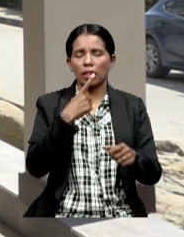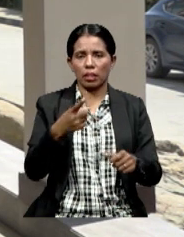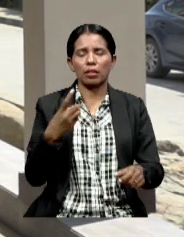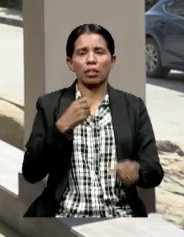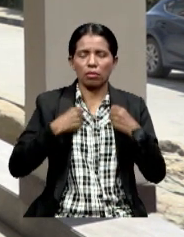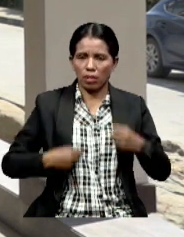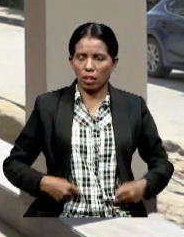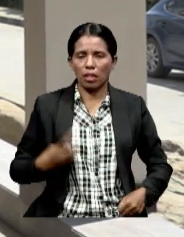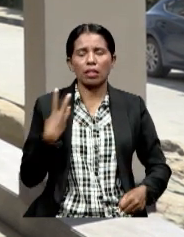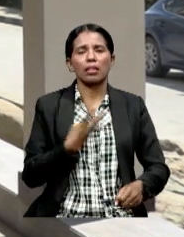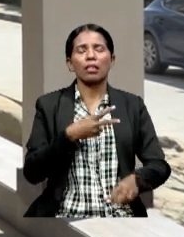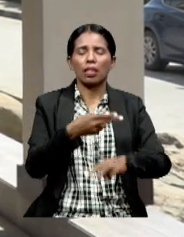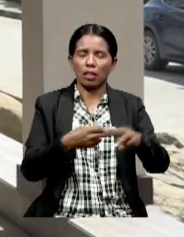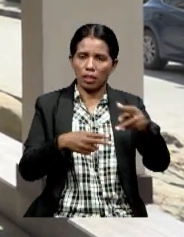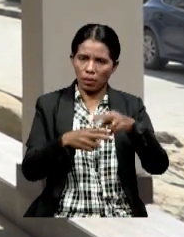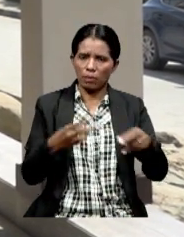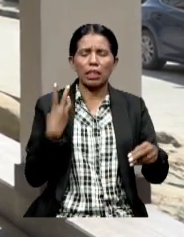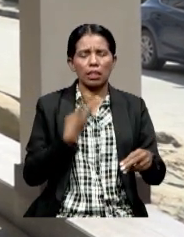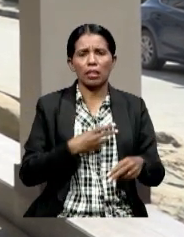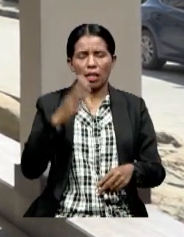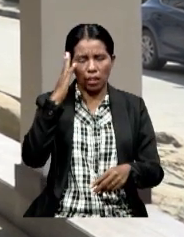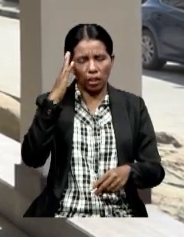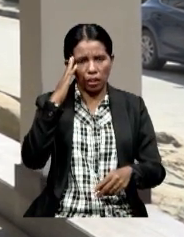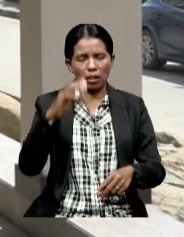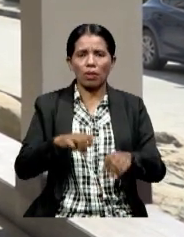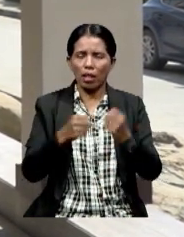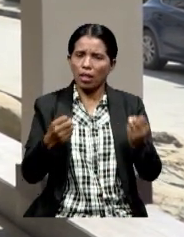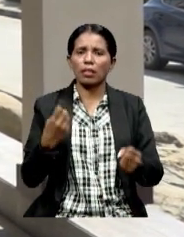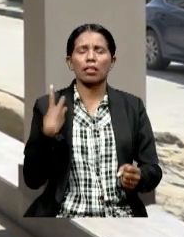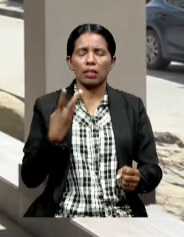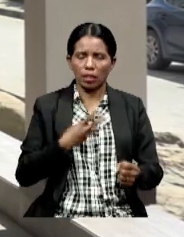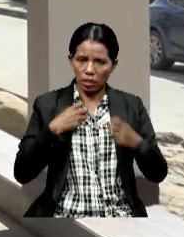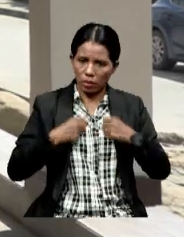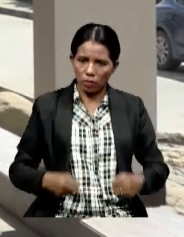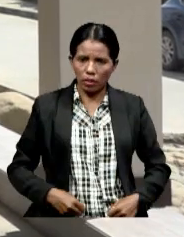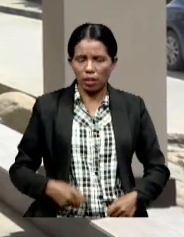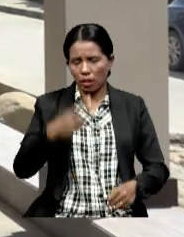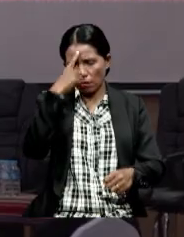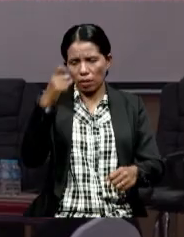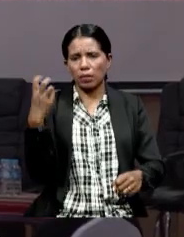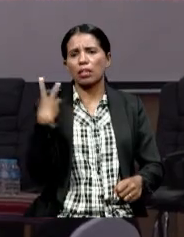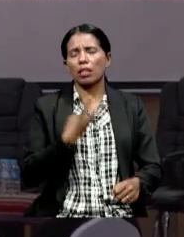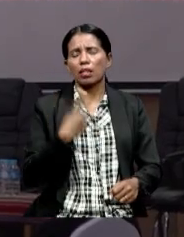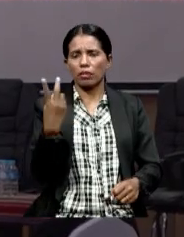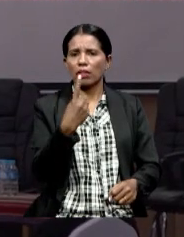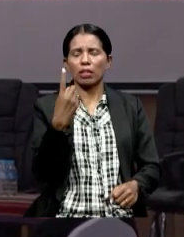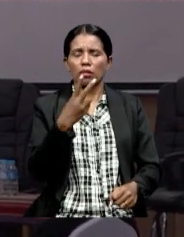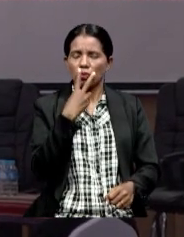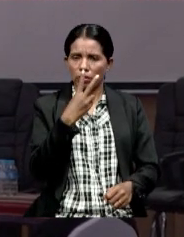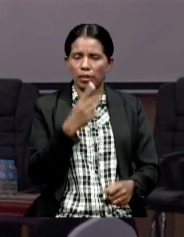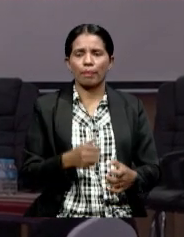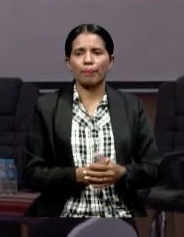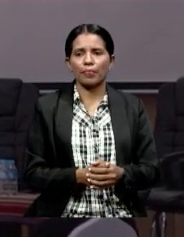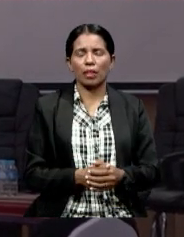né então se ta até buat be estraga ita ta mas sama ita tem babuka buat né ter dado se a